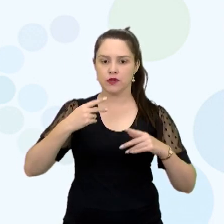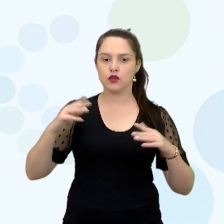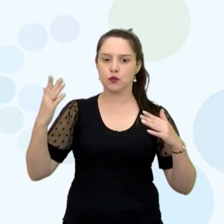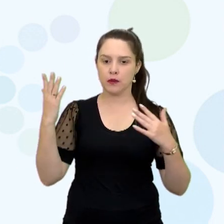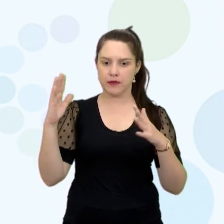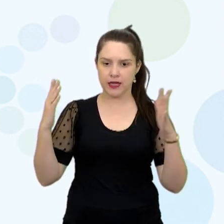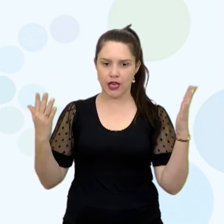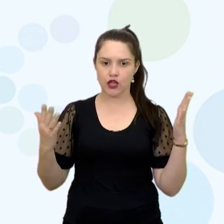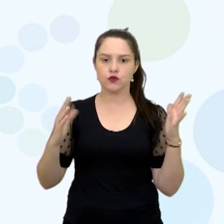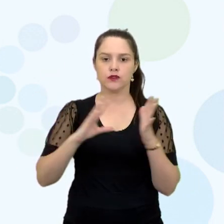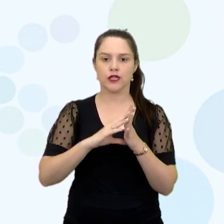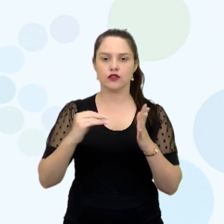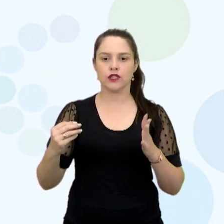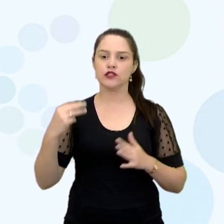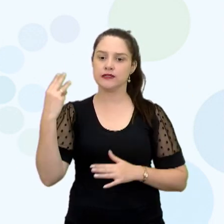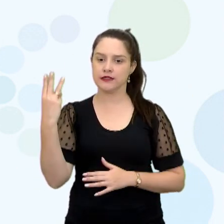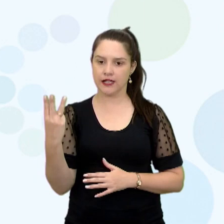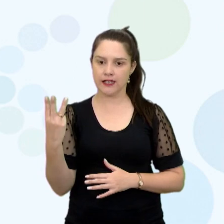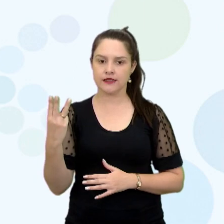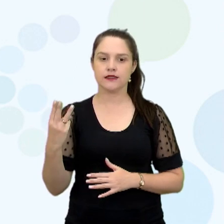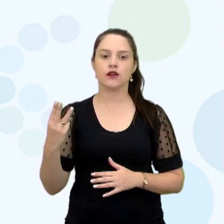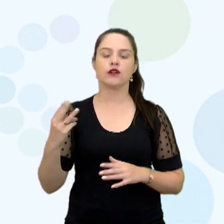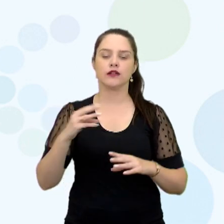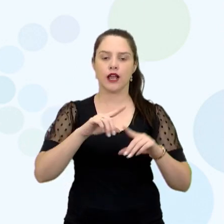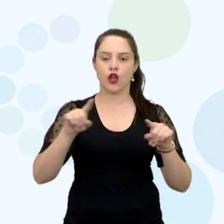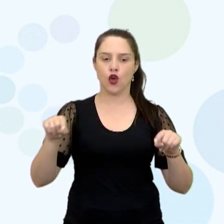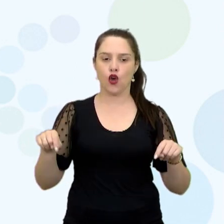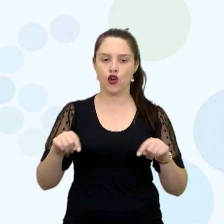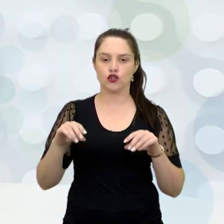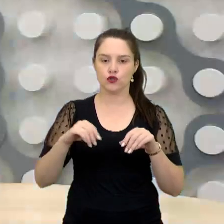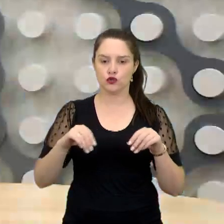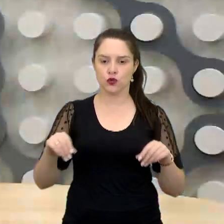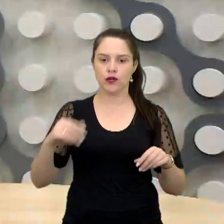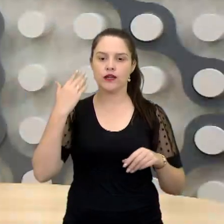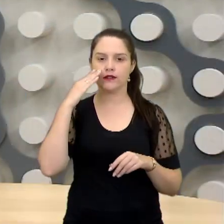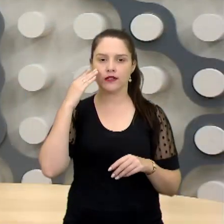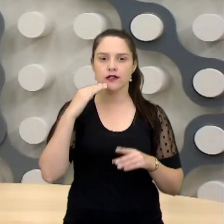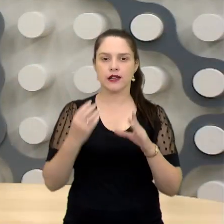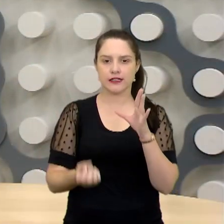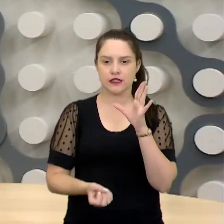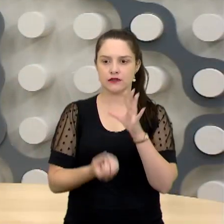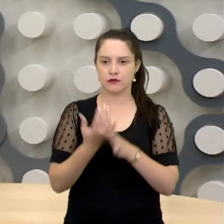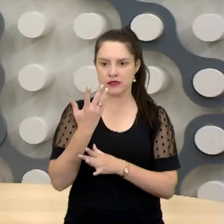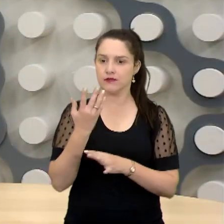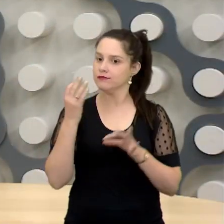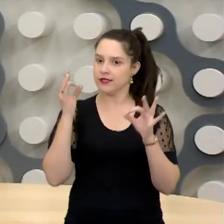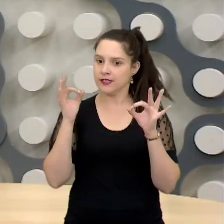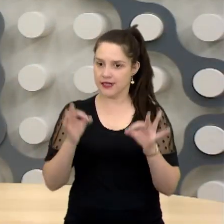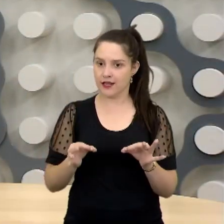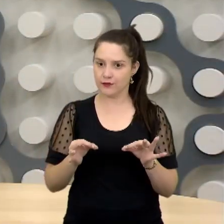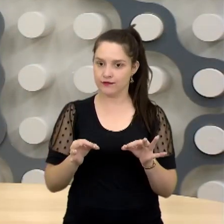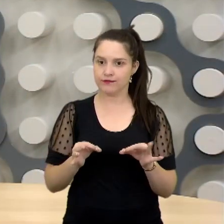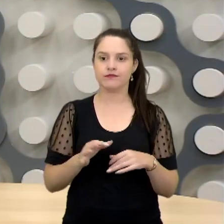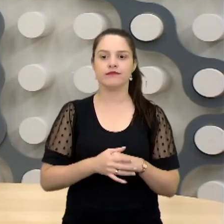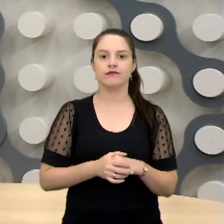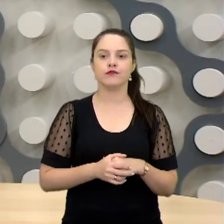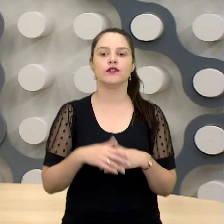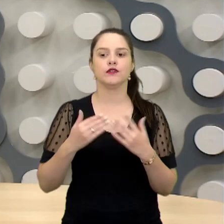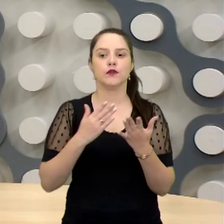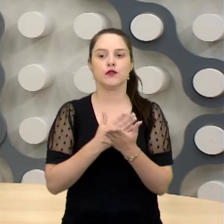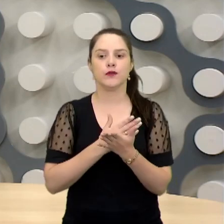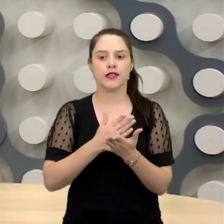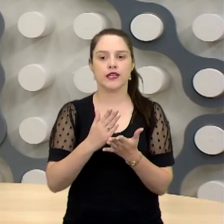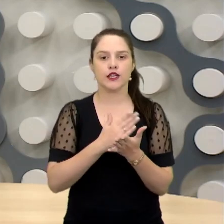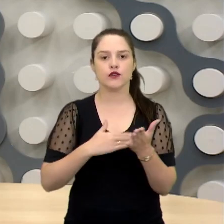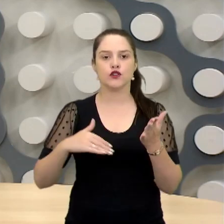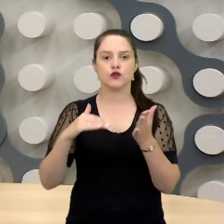componente curricular número 3, das rochas ao solo. Entenda essa transformação, tá certo? Então eu sempre gosto do início de